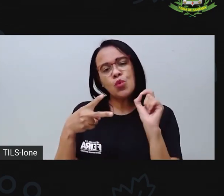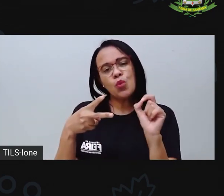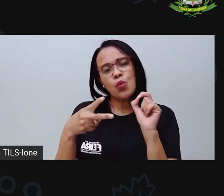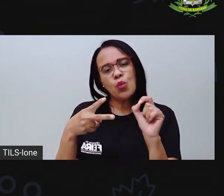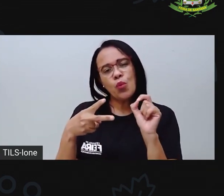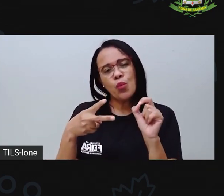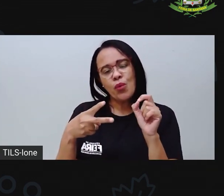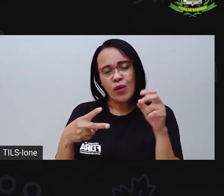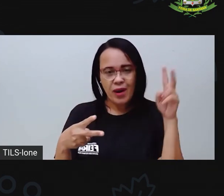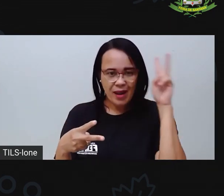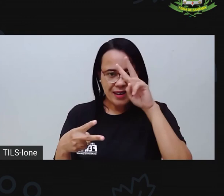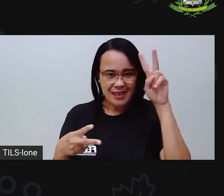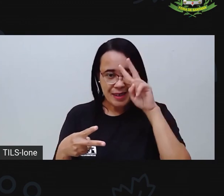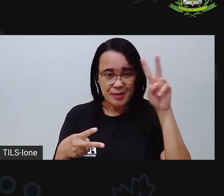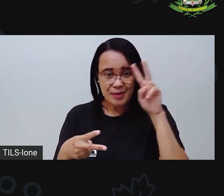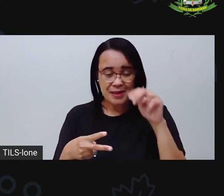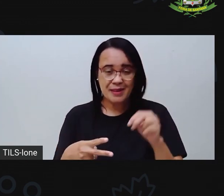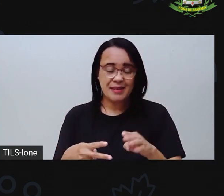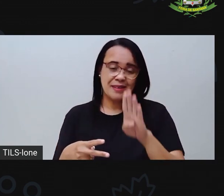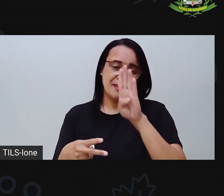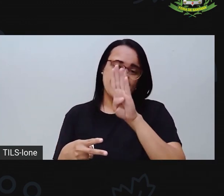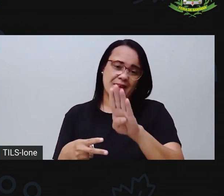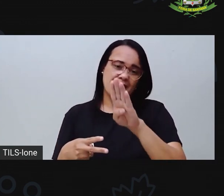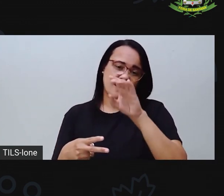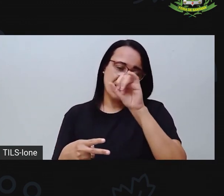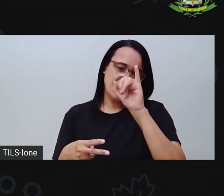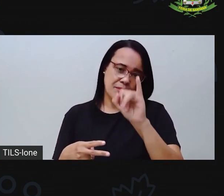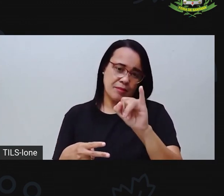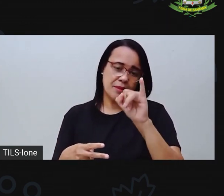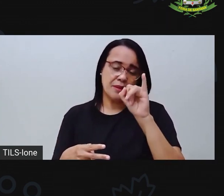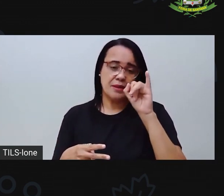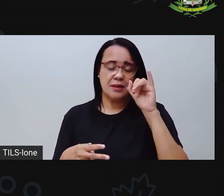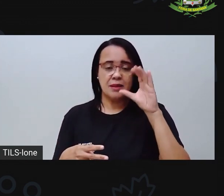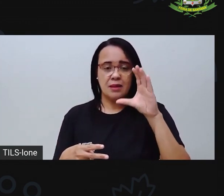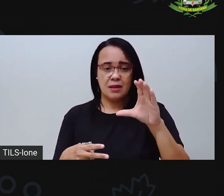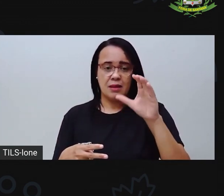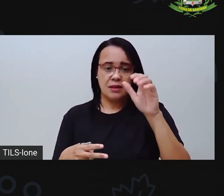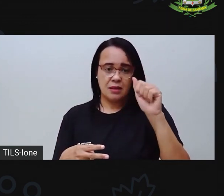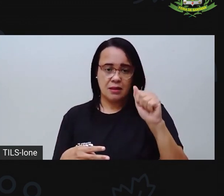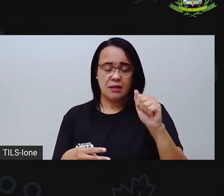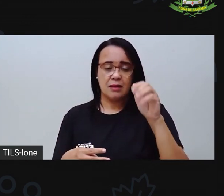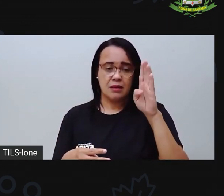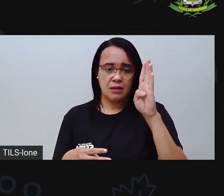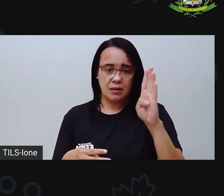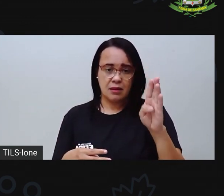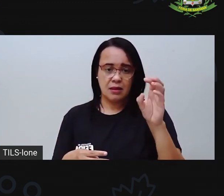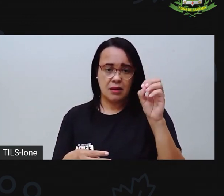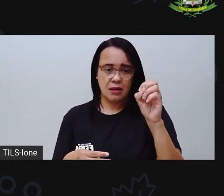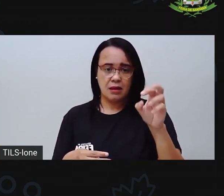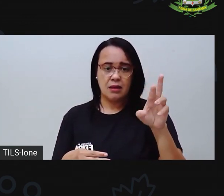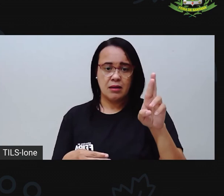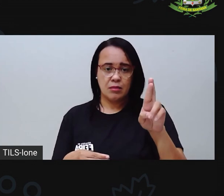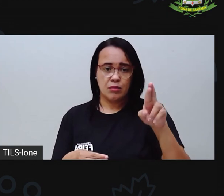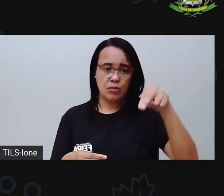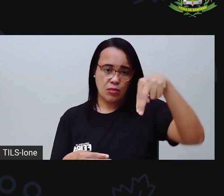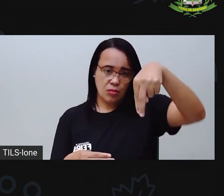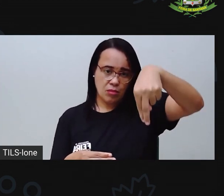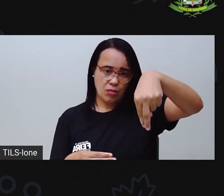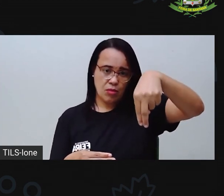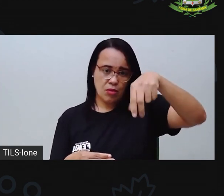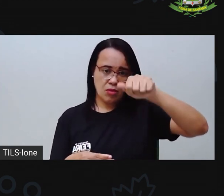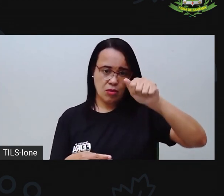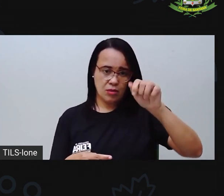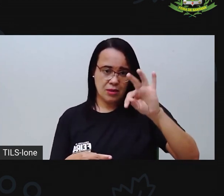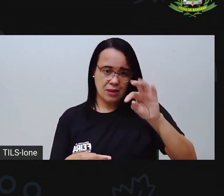O bicarbonato de sódio. Deixa para mostrar para vocês como é ele, ó. Vocês